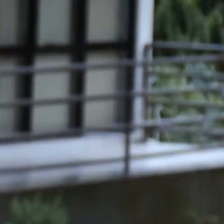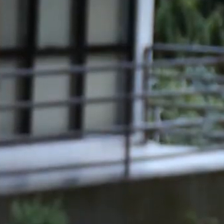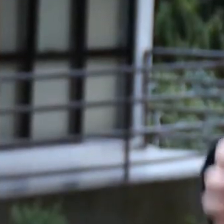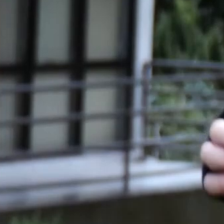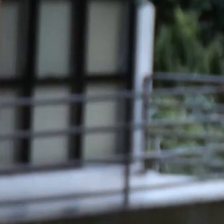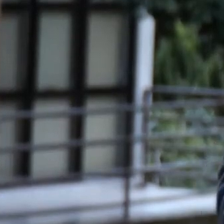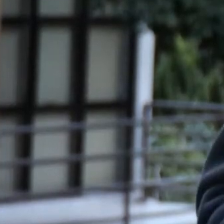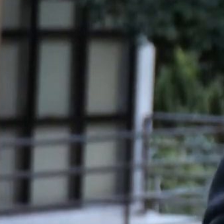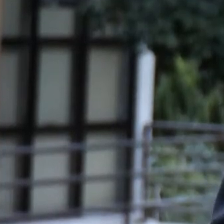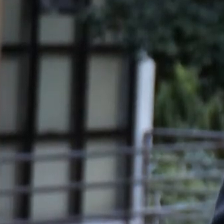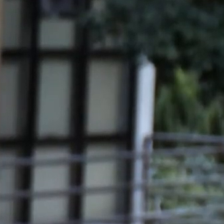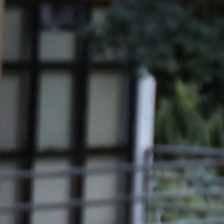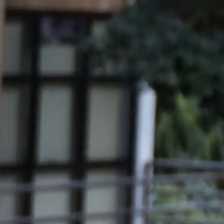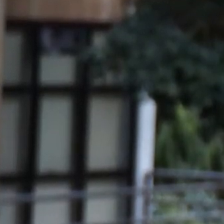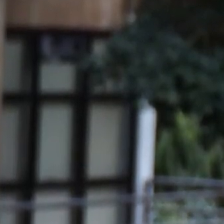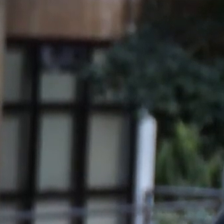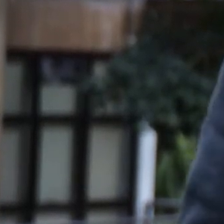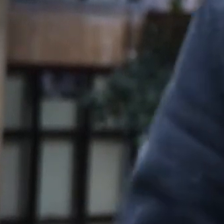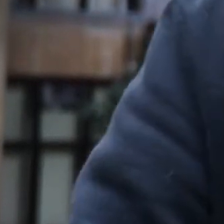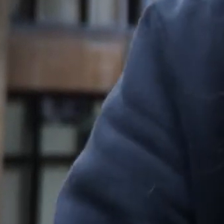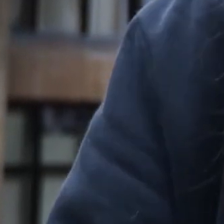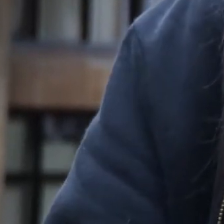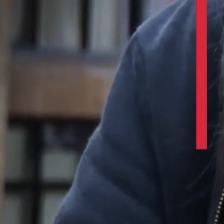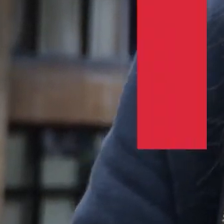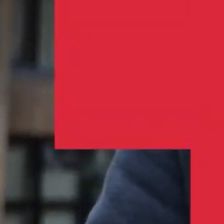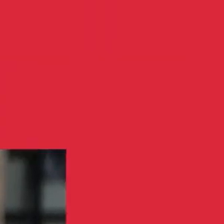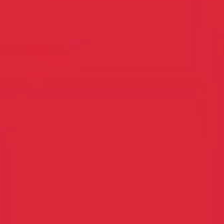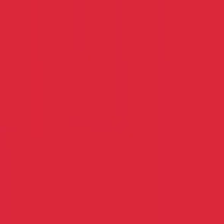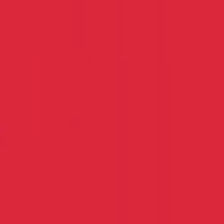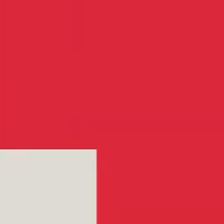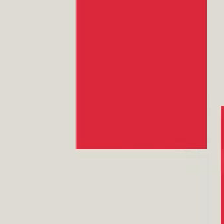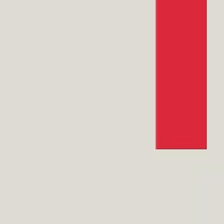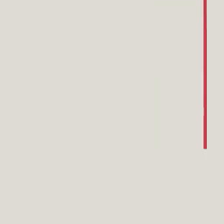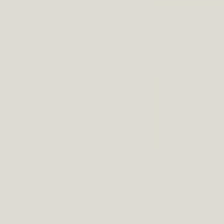No dia da doação de sangue, o que preciso saber?